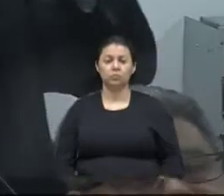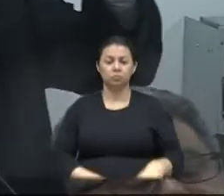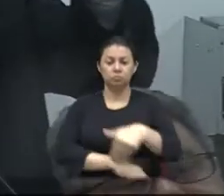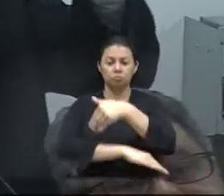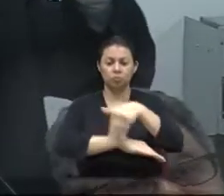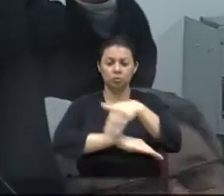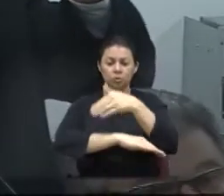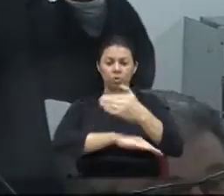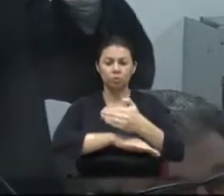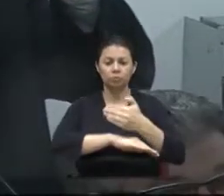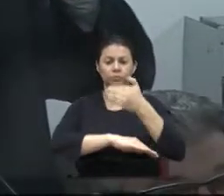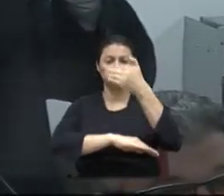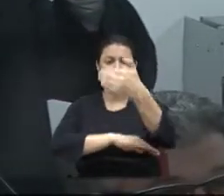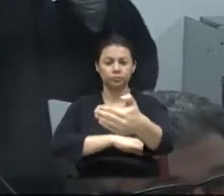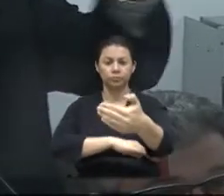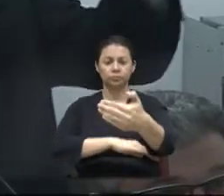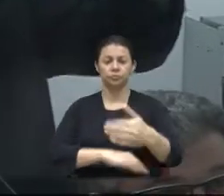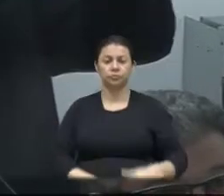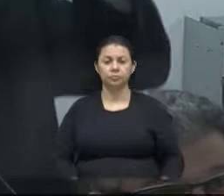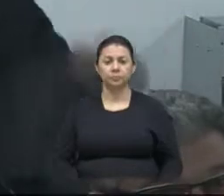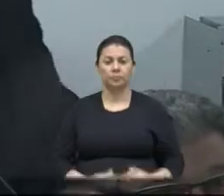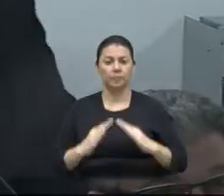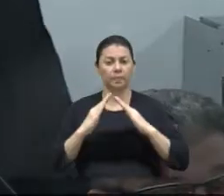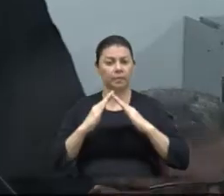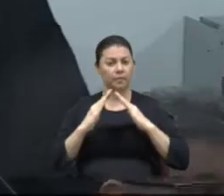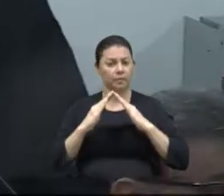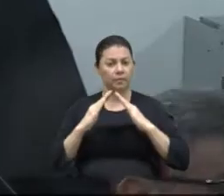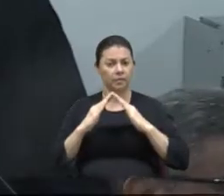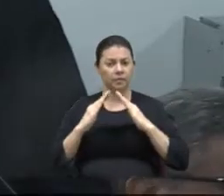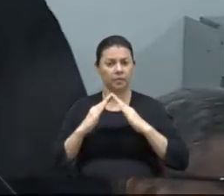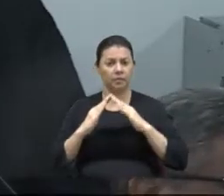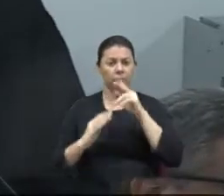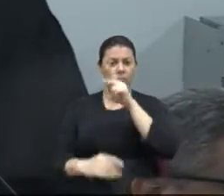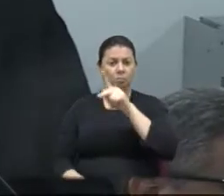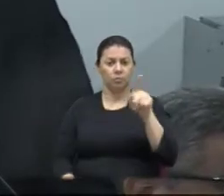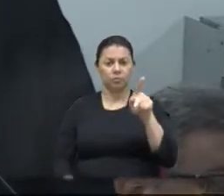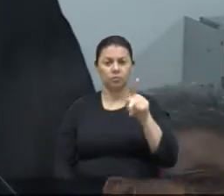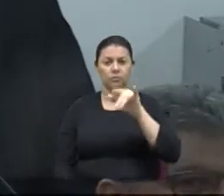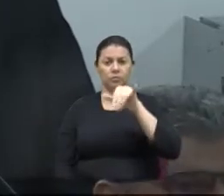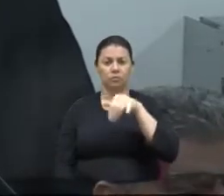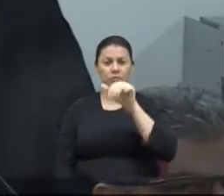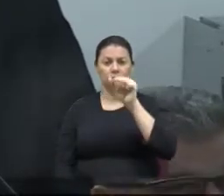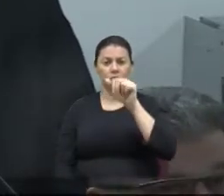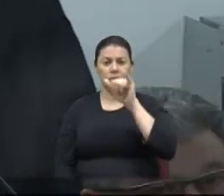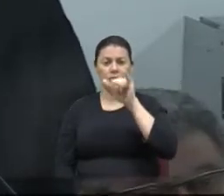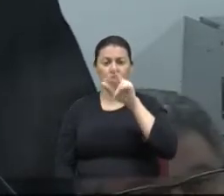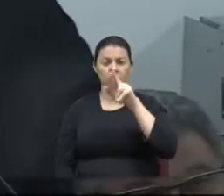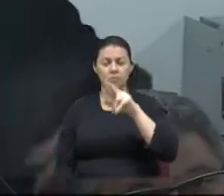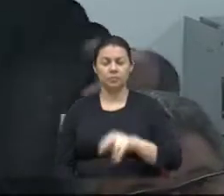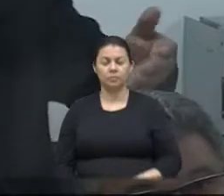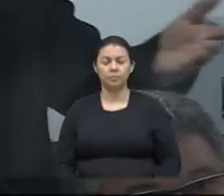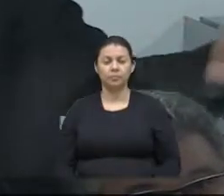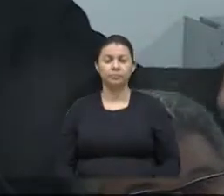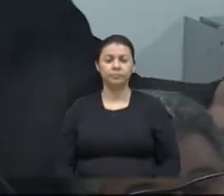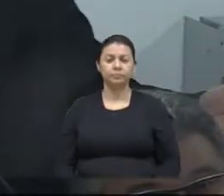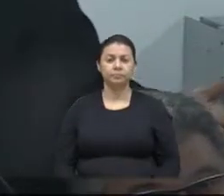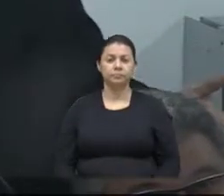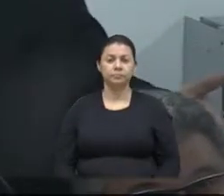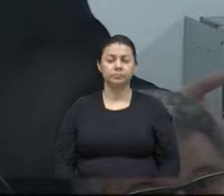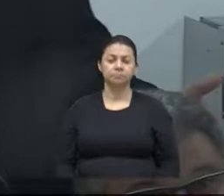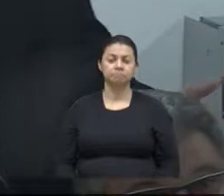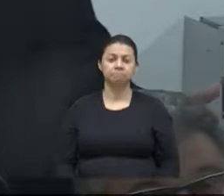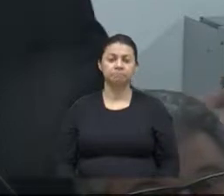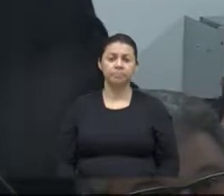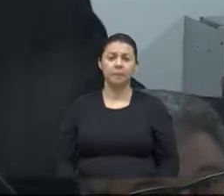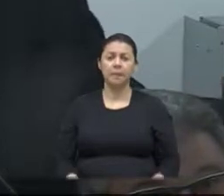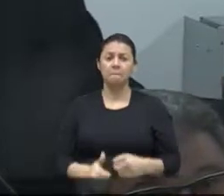professor jair como lembra o professor jair e como nós não primeira vez